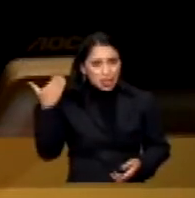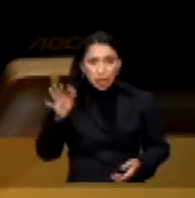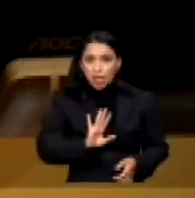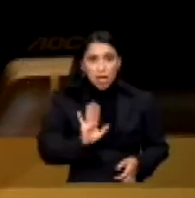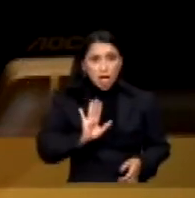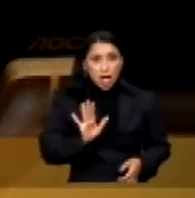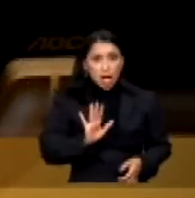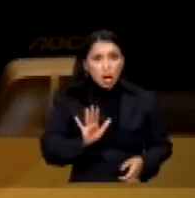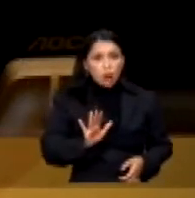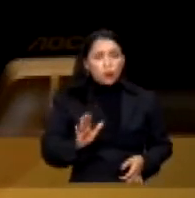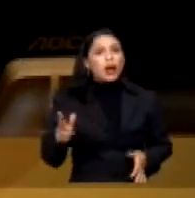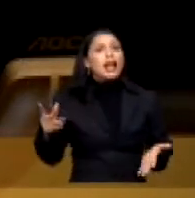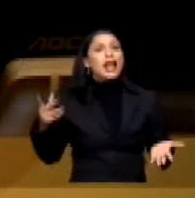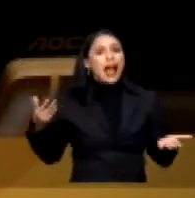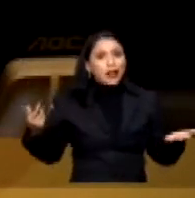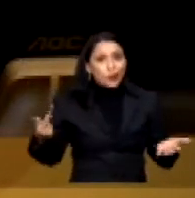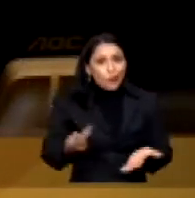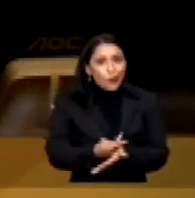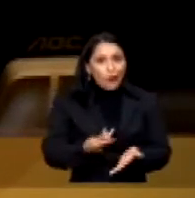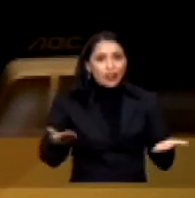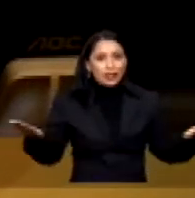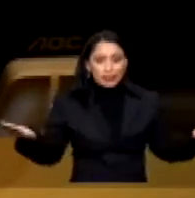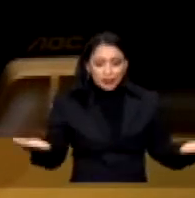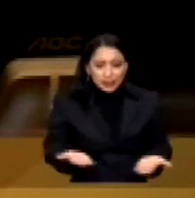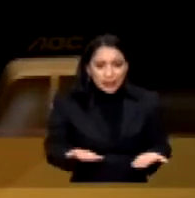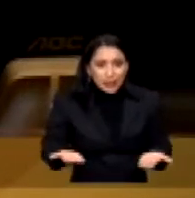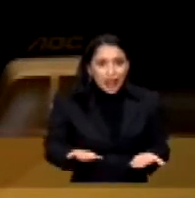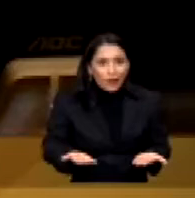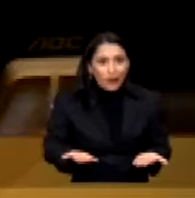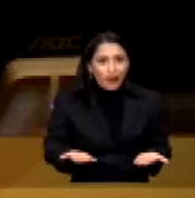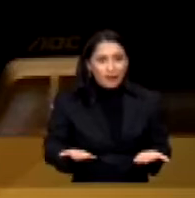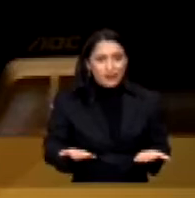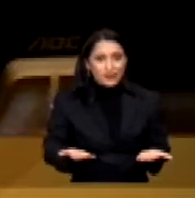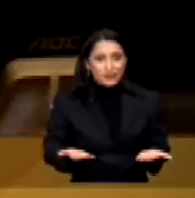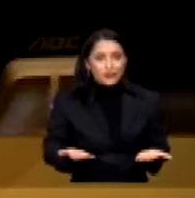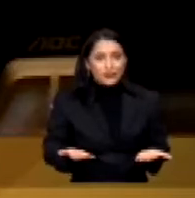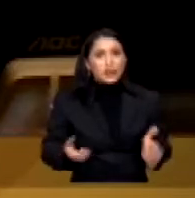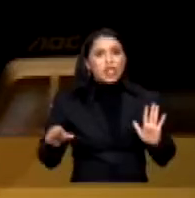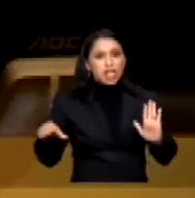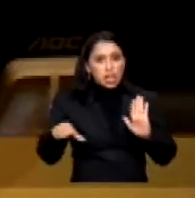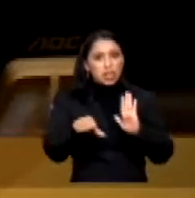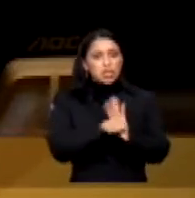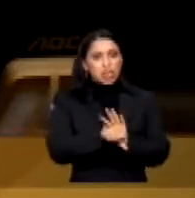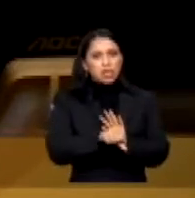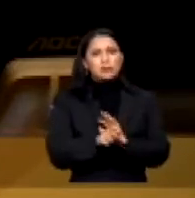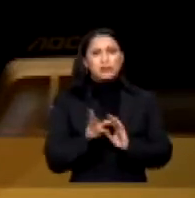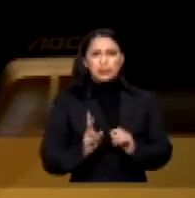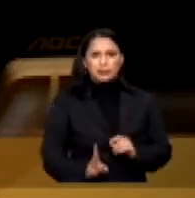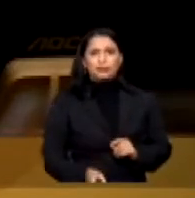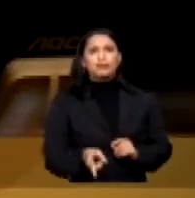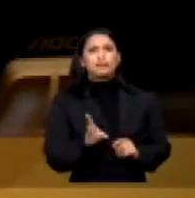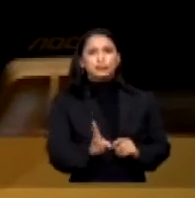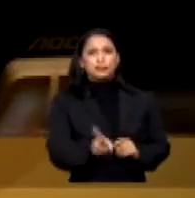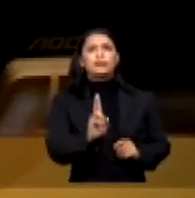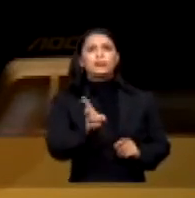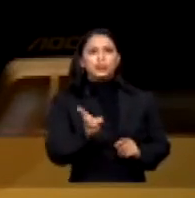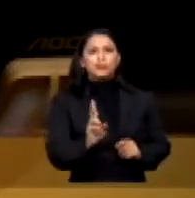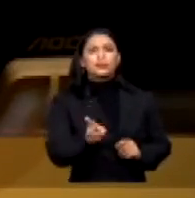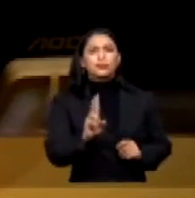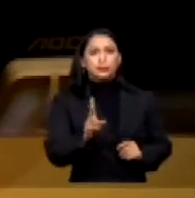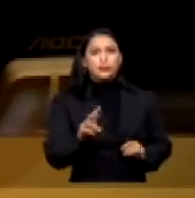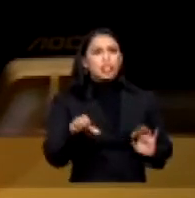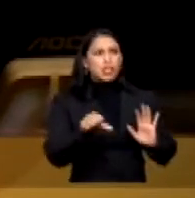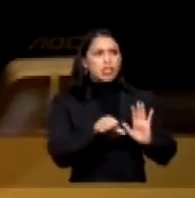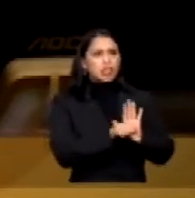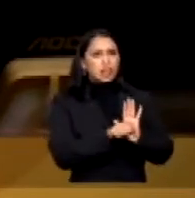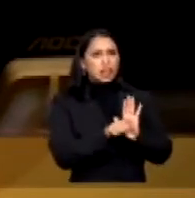Geralmente, preponderantemente, são fatos correntes. Muitos desses casos são crimes permanentes. Muitos desses